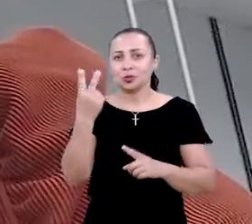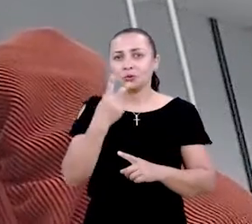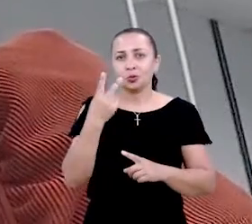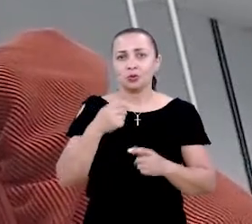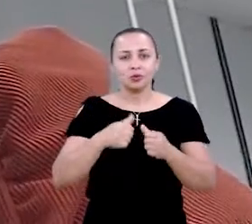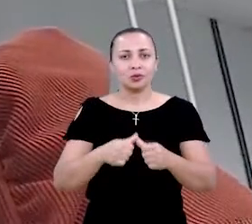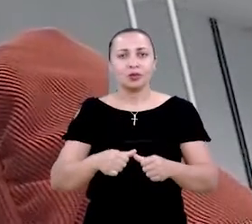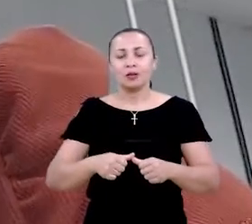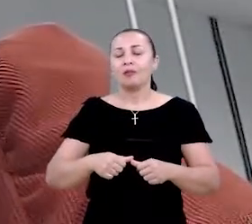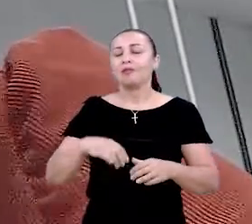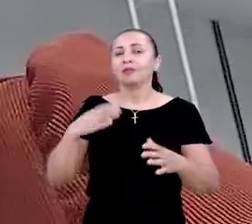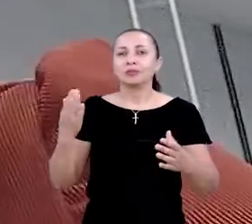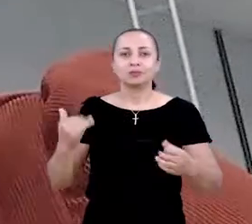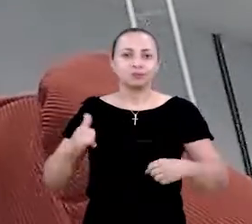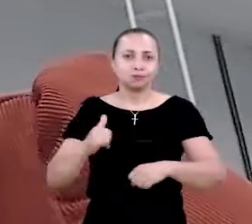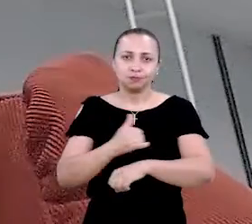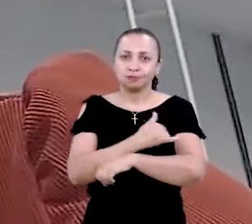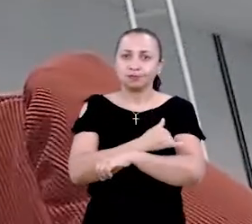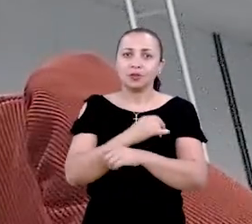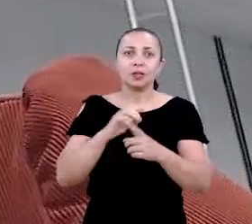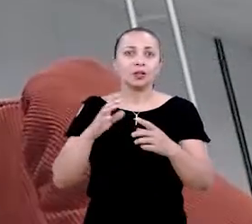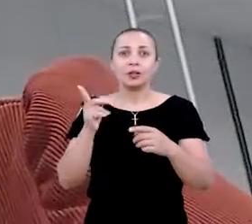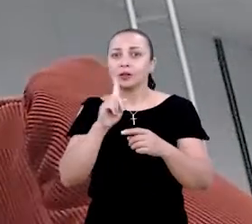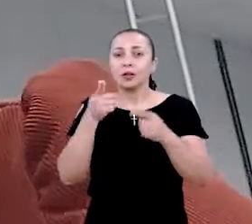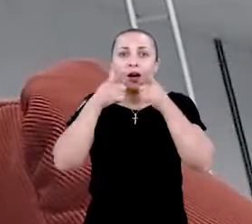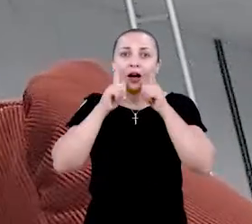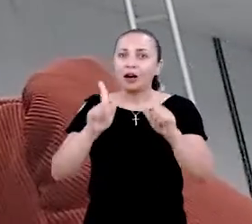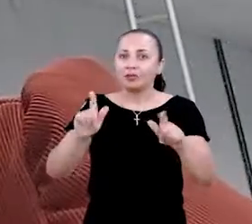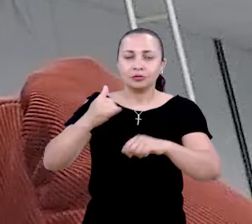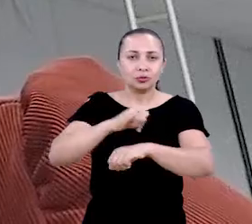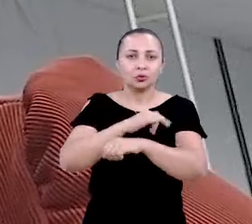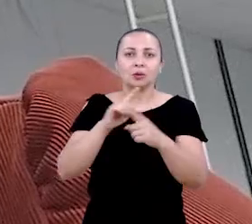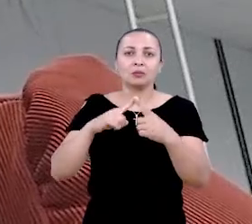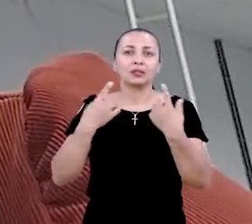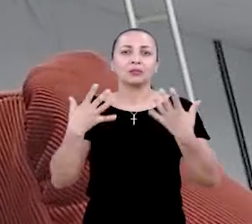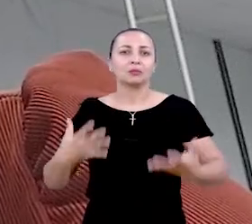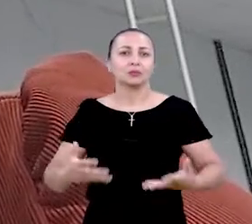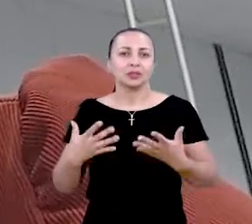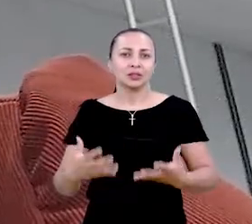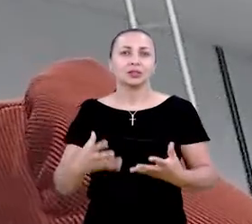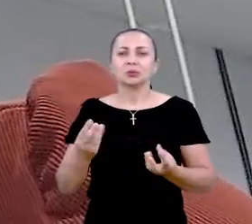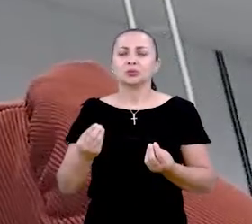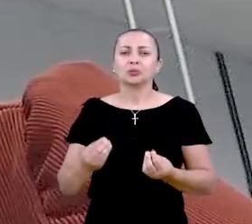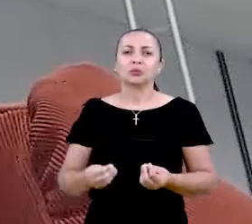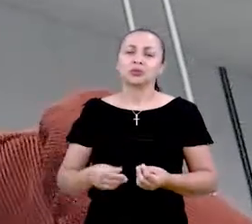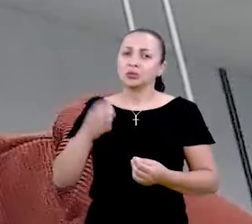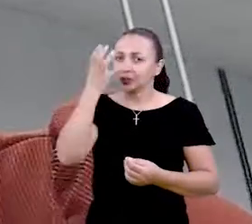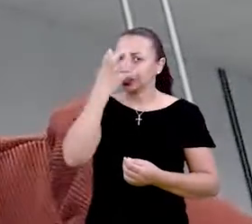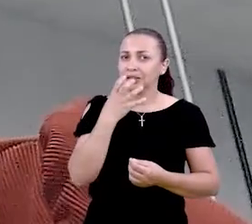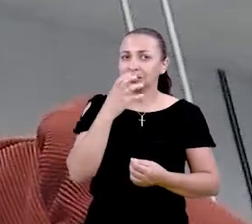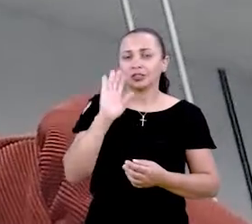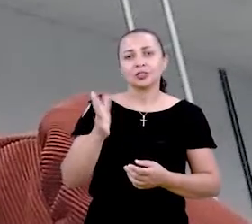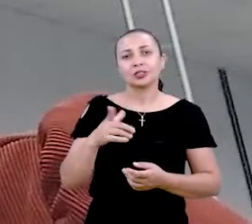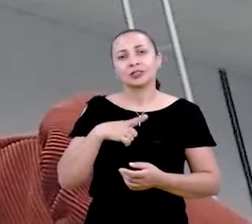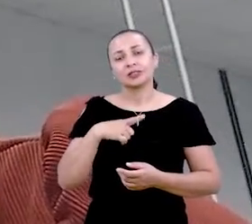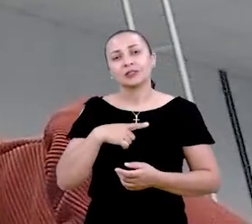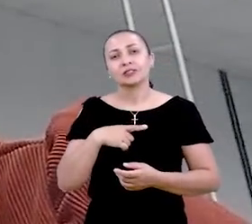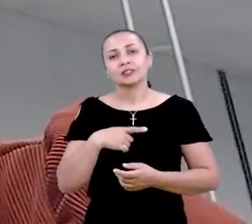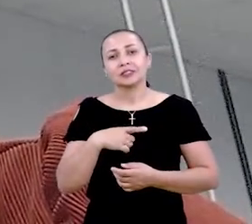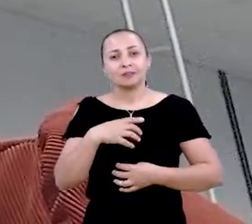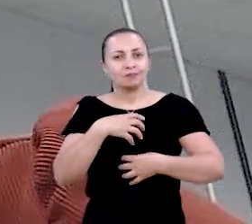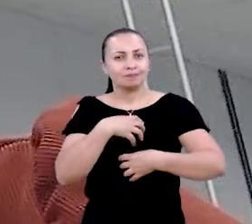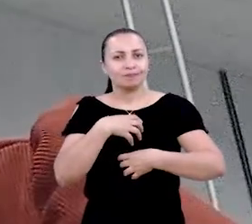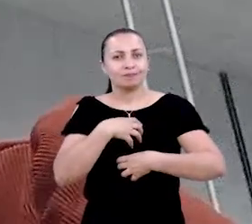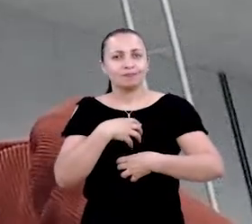ficou descontrolado. Não cheguei a ter obesidade mórbida, mas eu estava com sobrepeso muito importante. Isso já estava me dando,